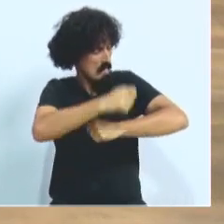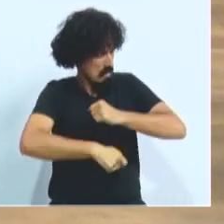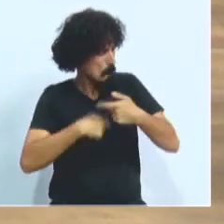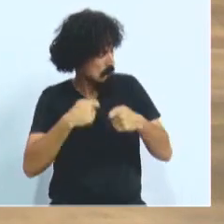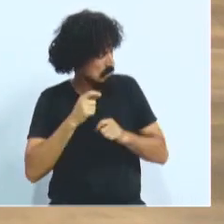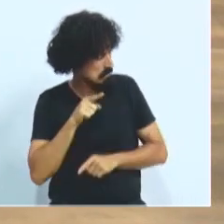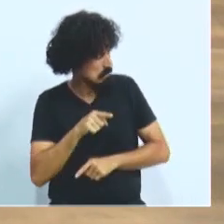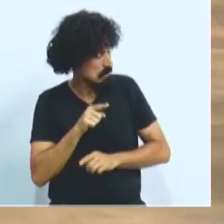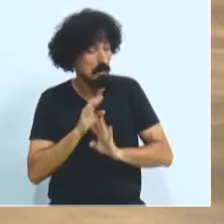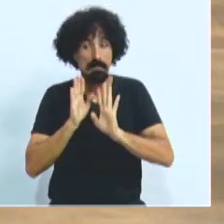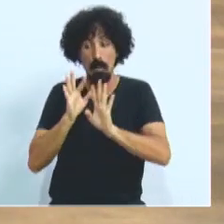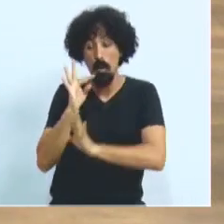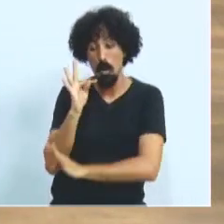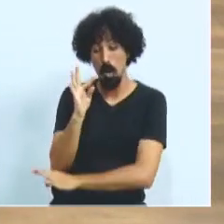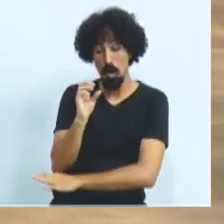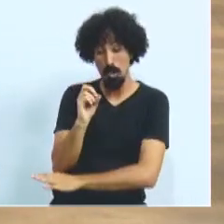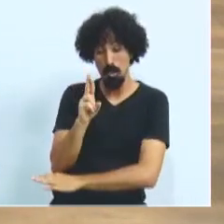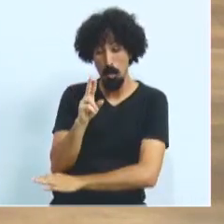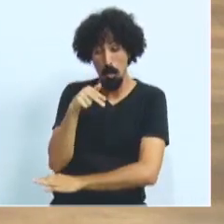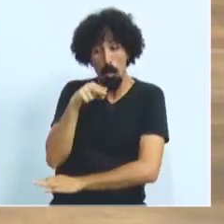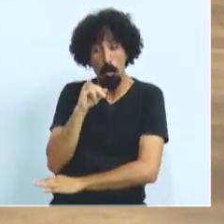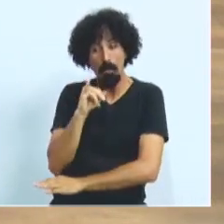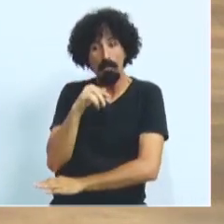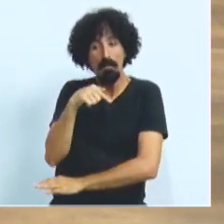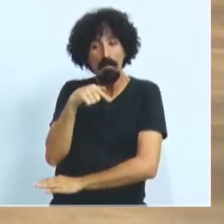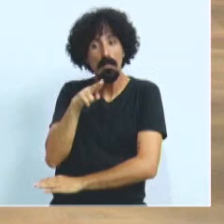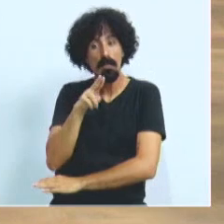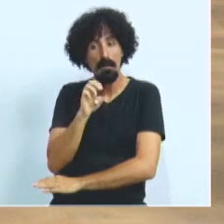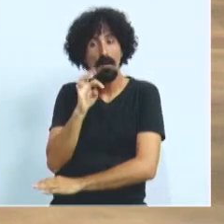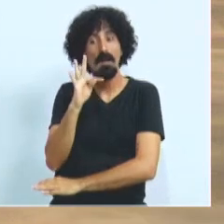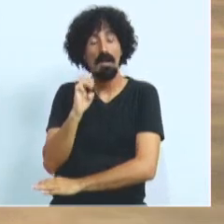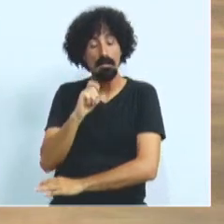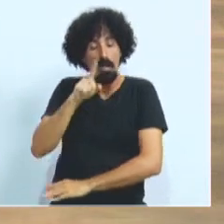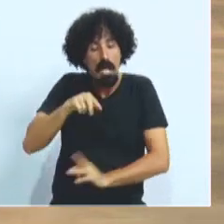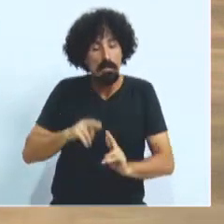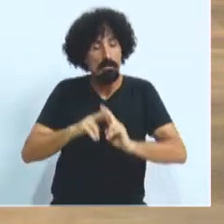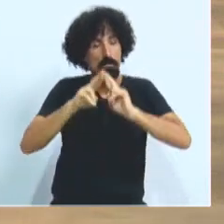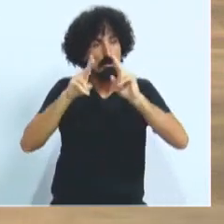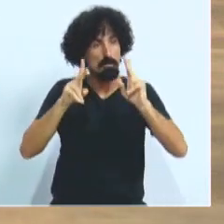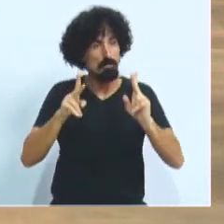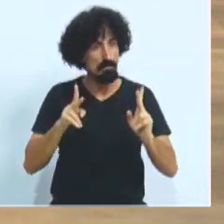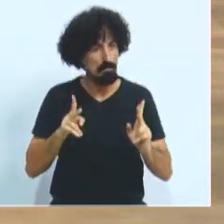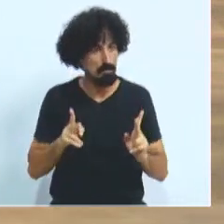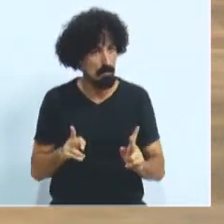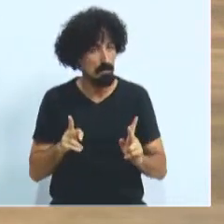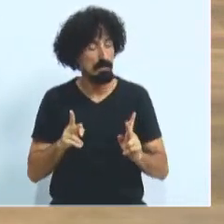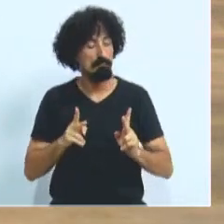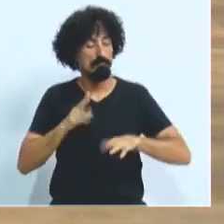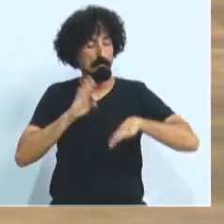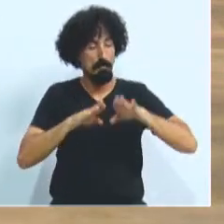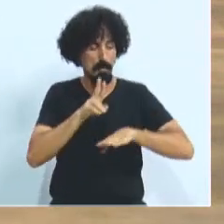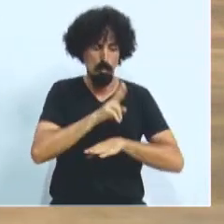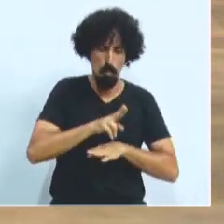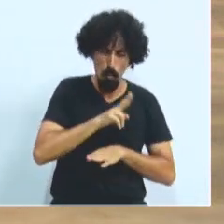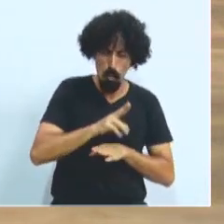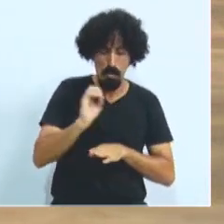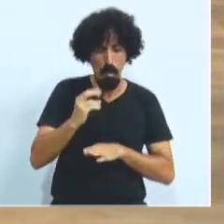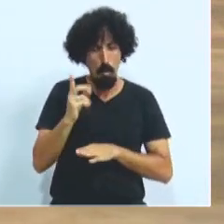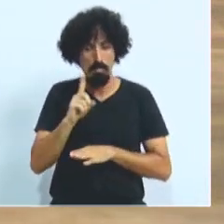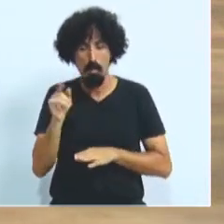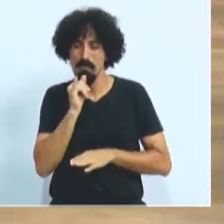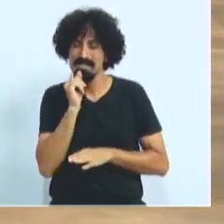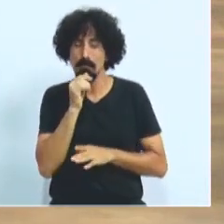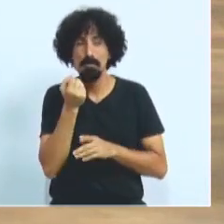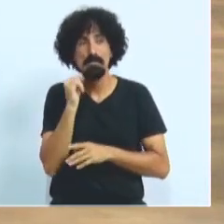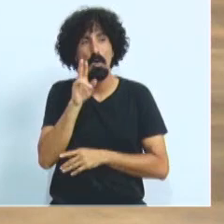O tourniquet é um procedimento, ele é muito específico. Existem casos e casos que você vai usar ou não. Se você usar o tourniquet num caso que não